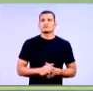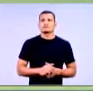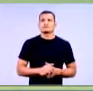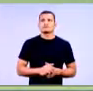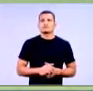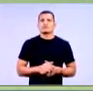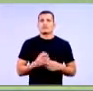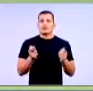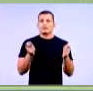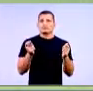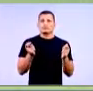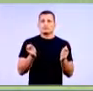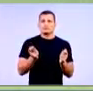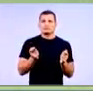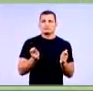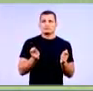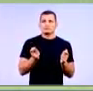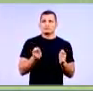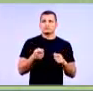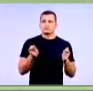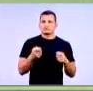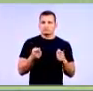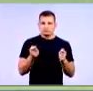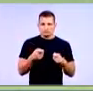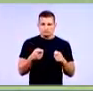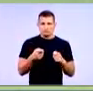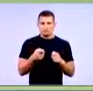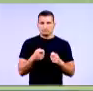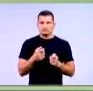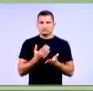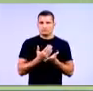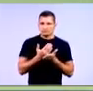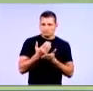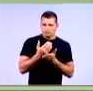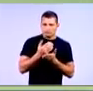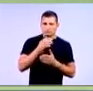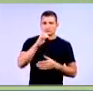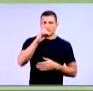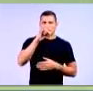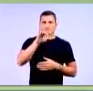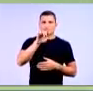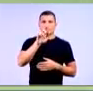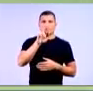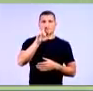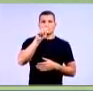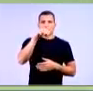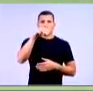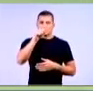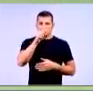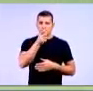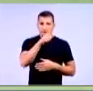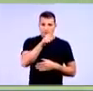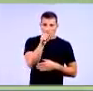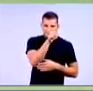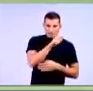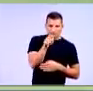é possível, a partir do diagrama de caso de uso, construir,